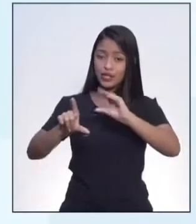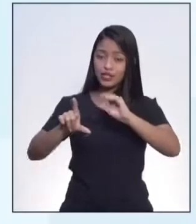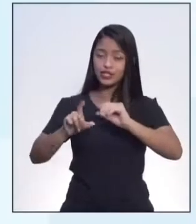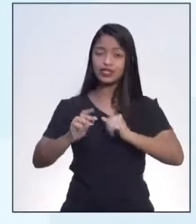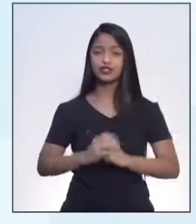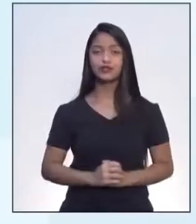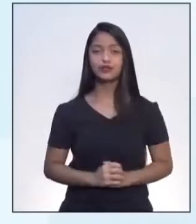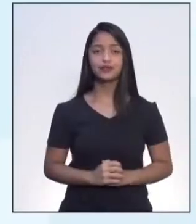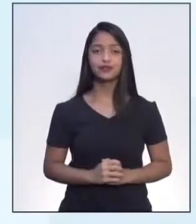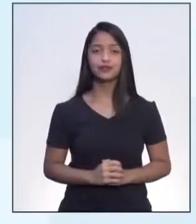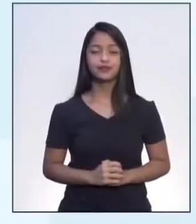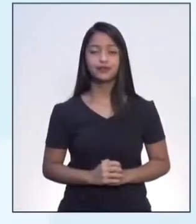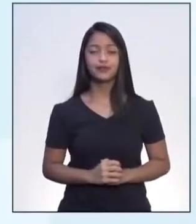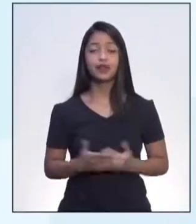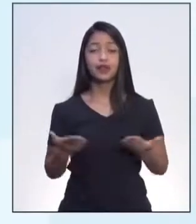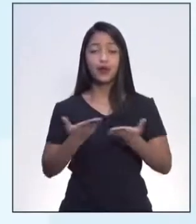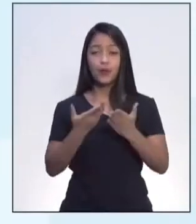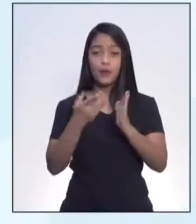favor.